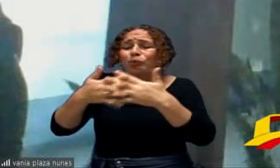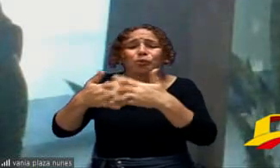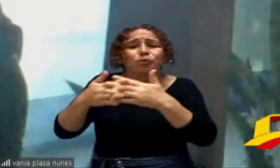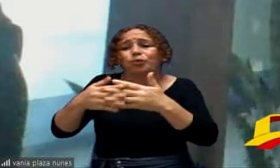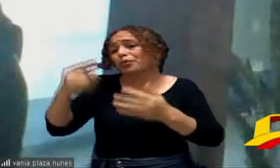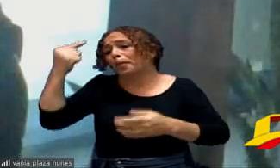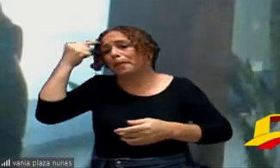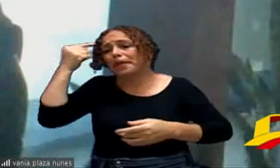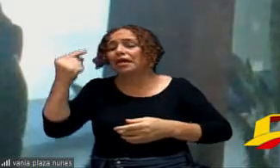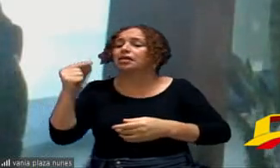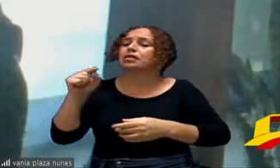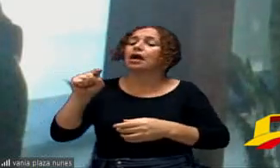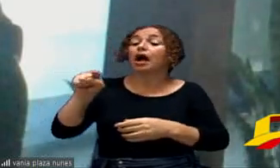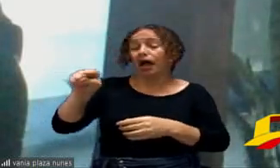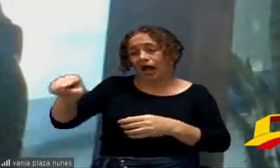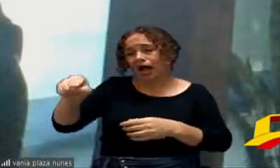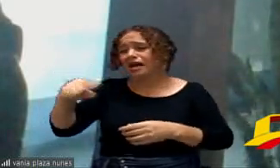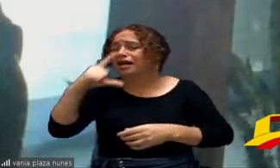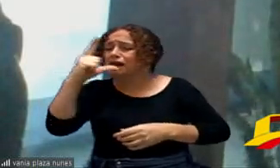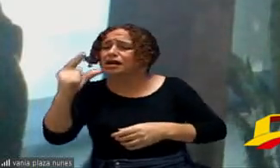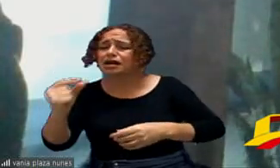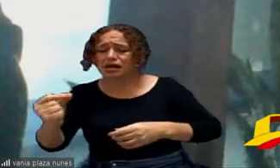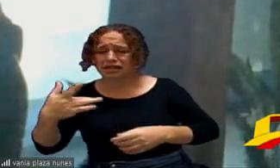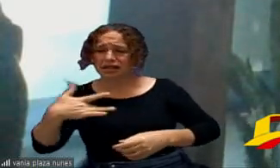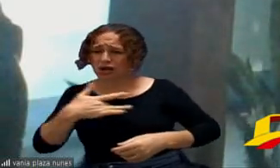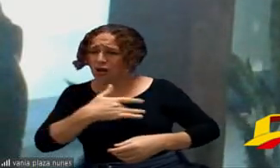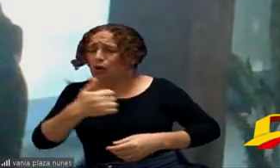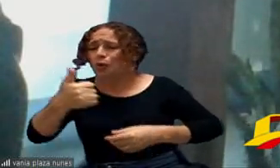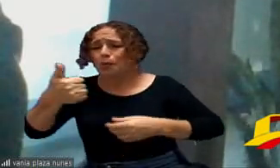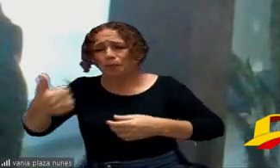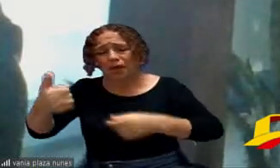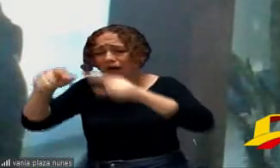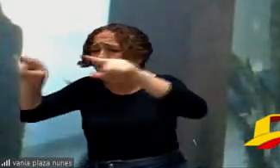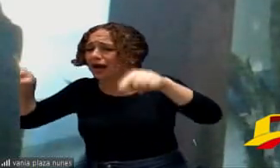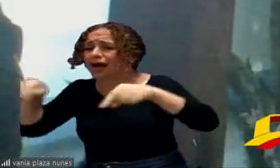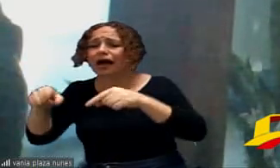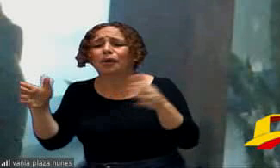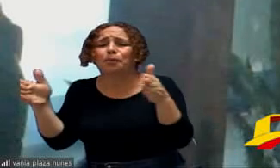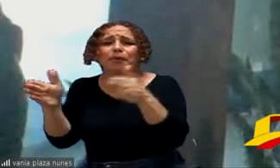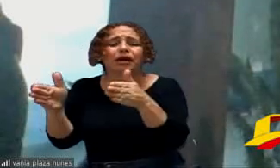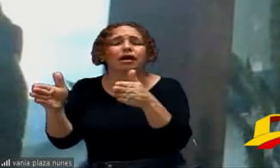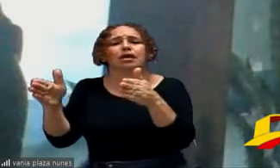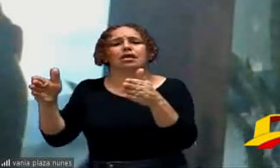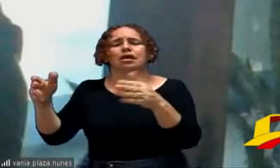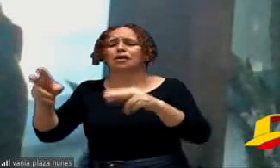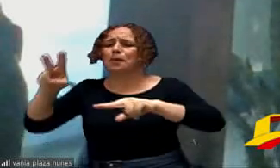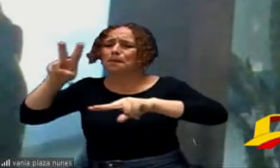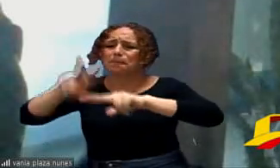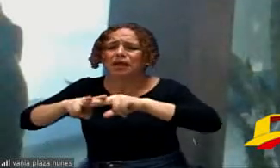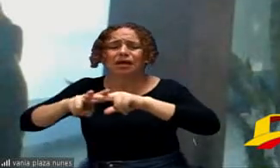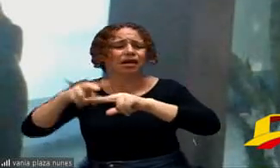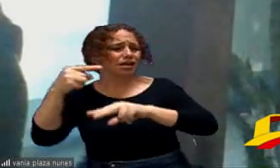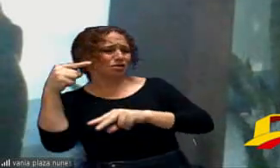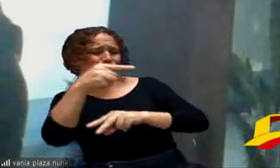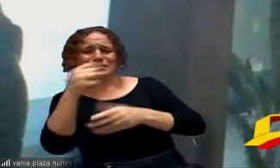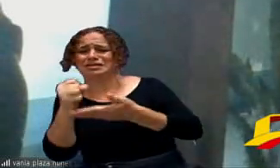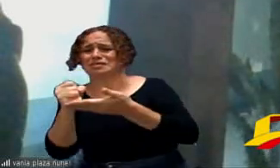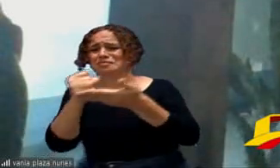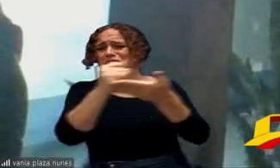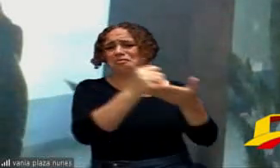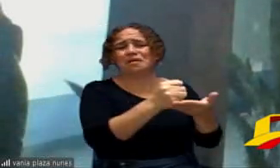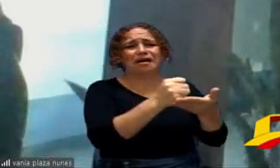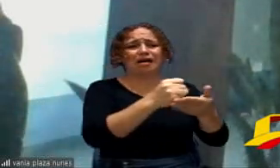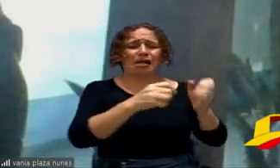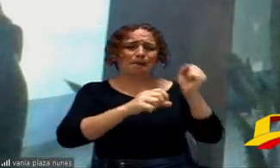pessoas. Quando as pessoas falam assim, não, o animal vai preso, vai amarrado. Não, ele não vai preso, ele não vai amarrado. Ele tem que passar por